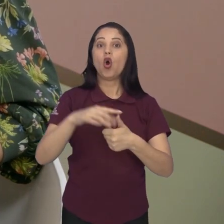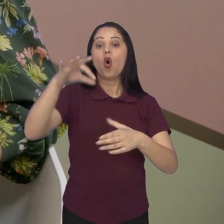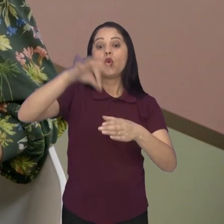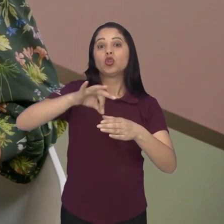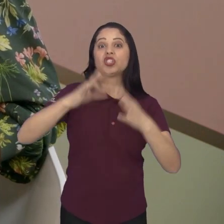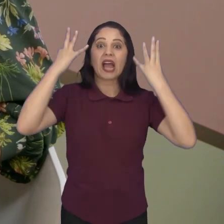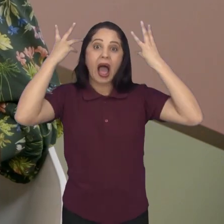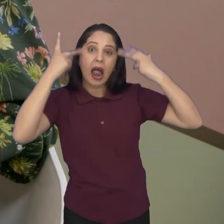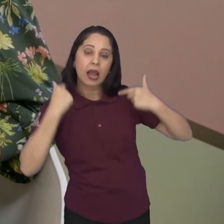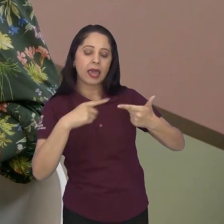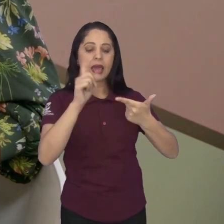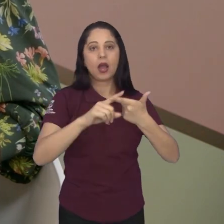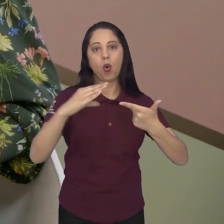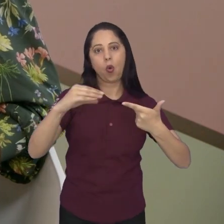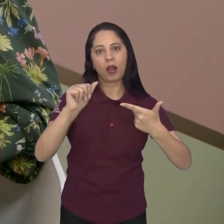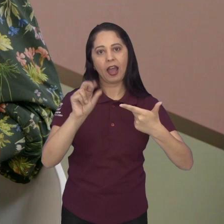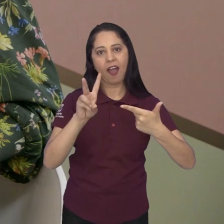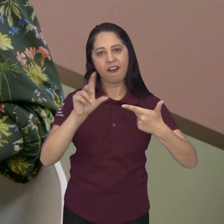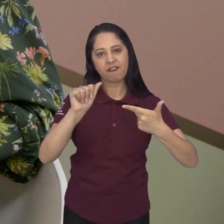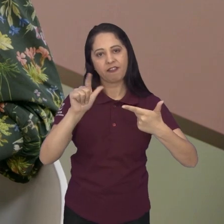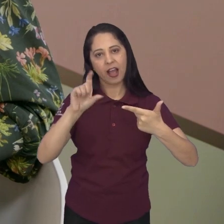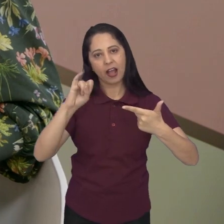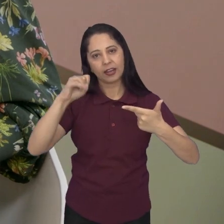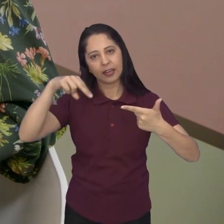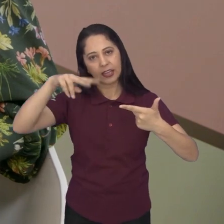Chá mate, né, o cavalinha,